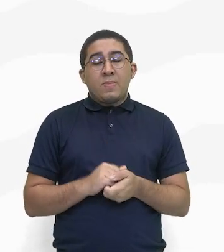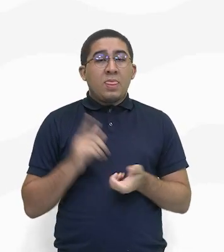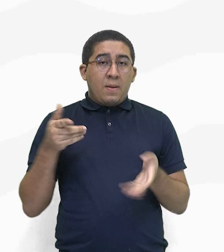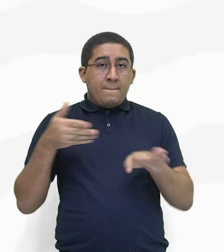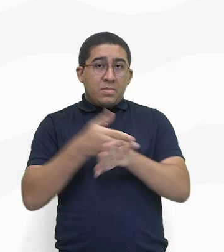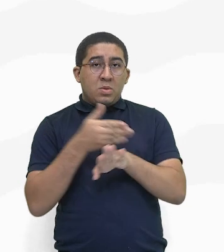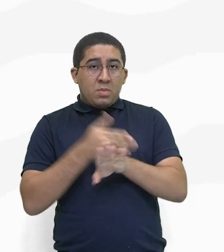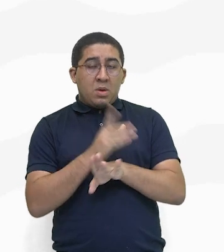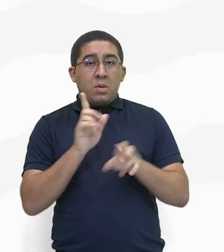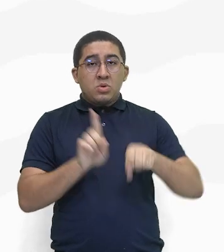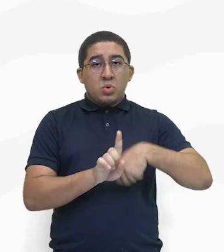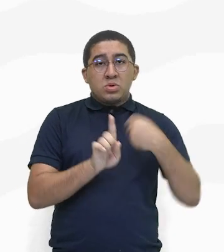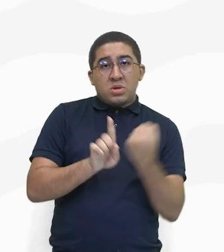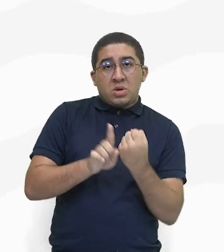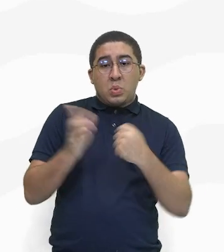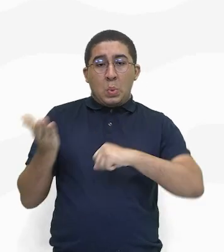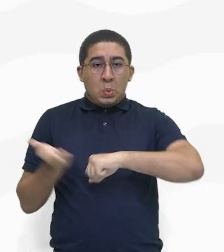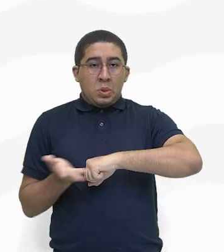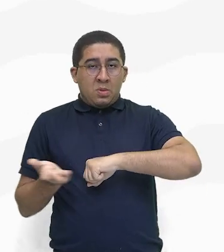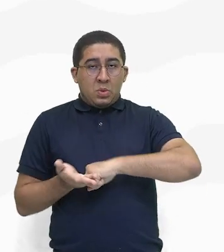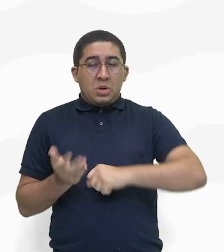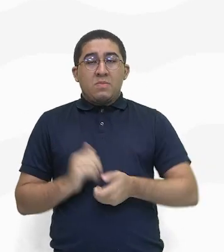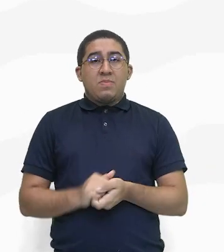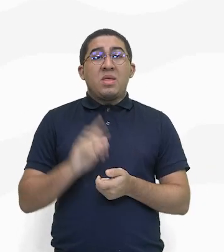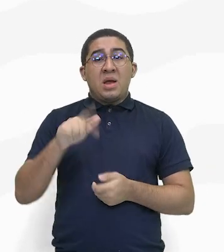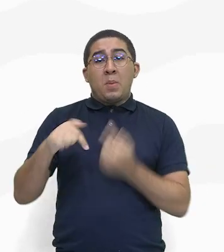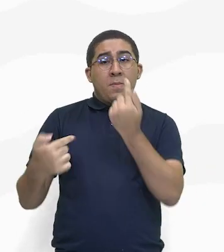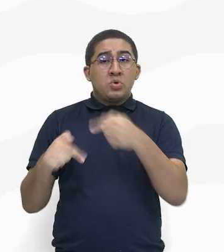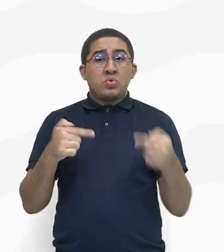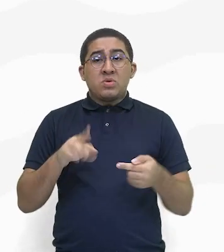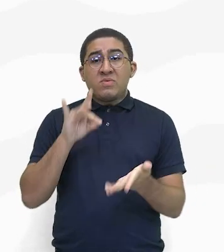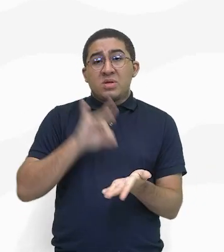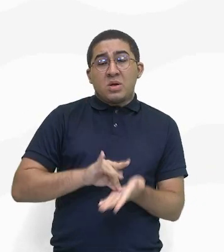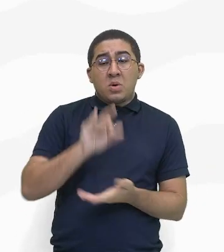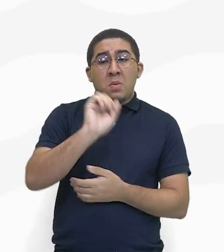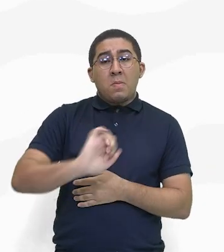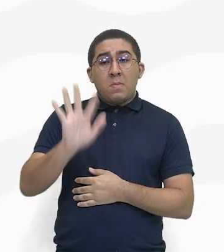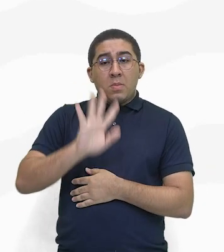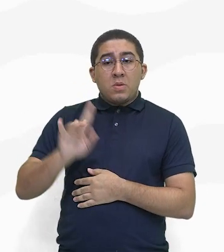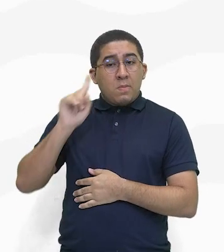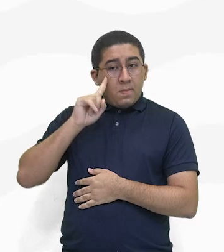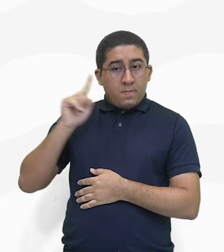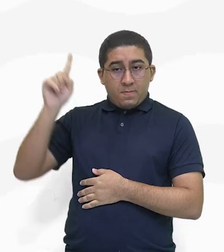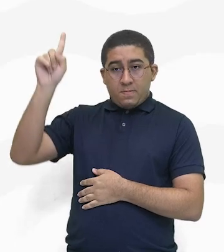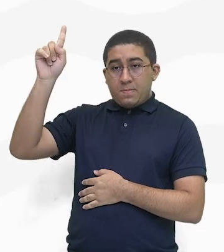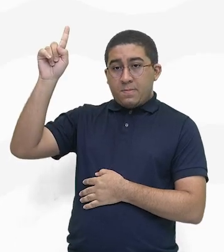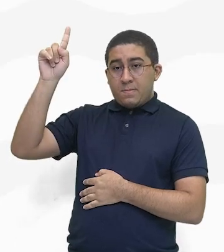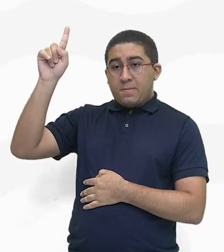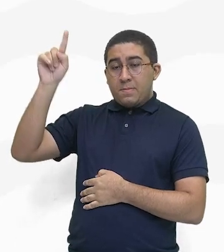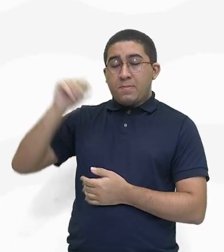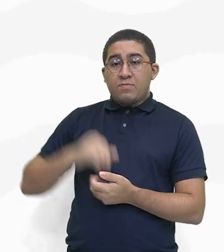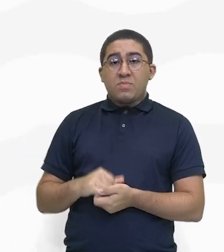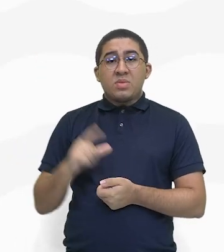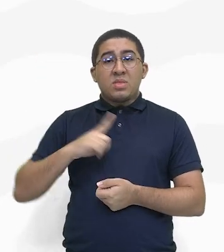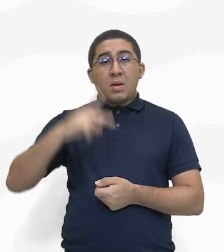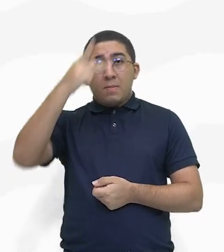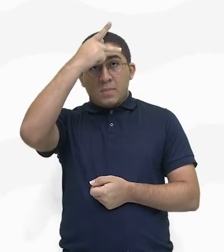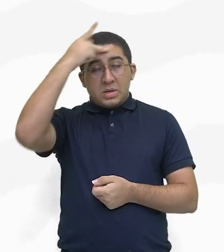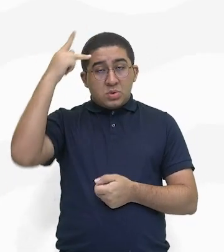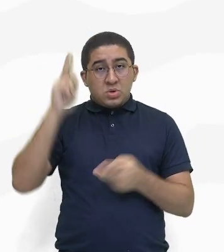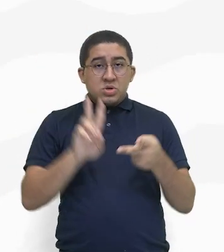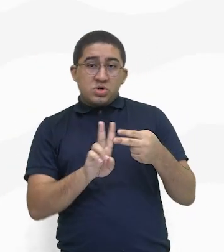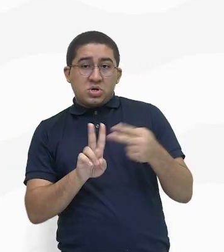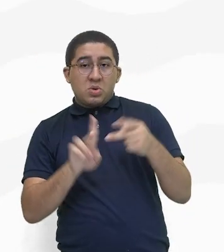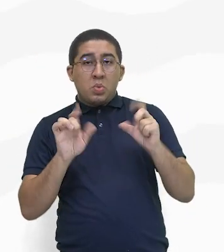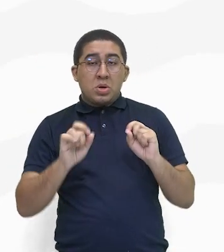sociedade contemporânea. Esse que é uma grande discussão, né? É verdade. Olha essa imagem aí, tem comunidade, tem pessoas indígenas, né,